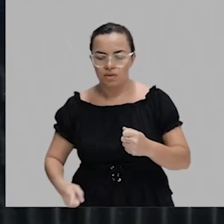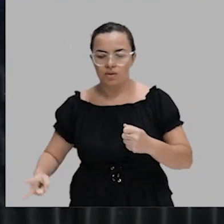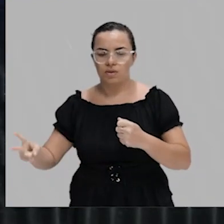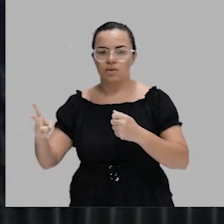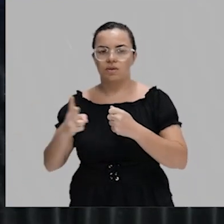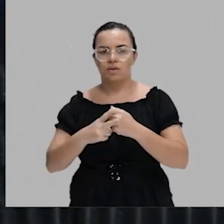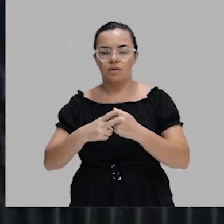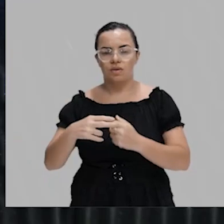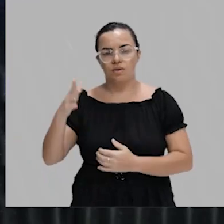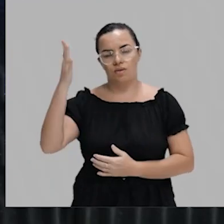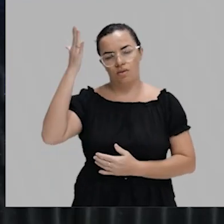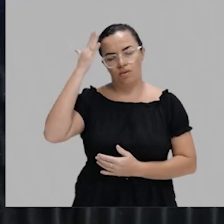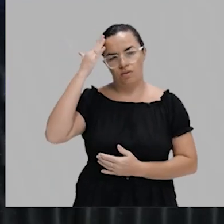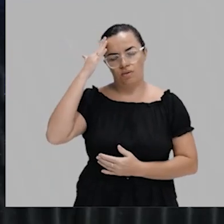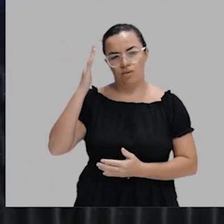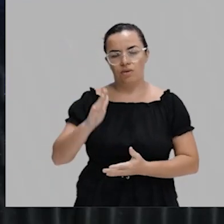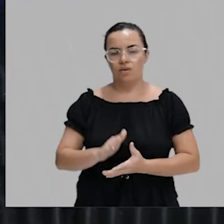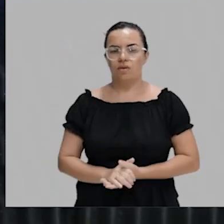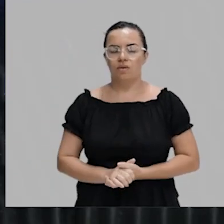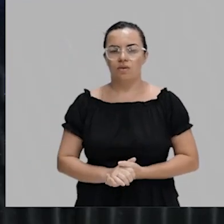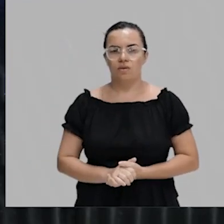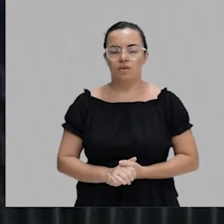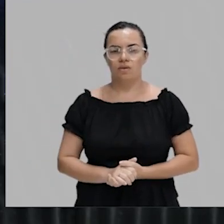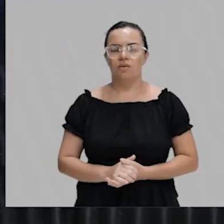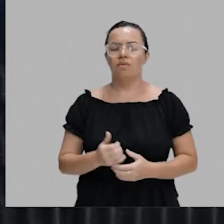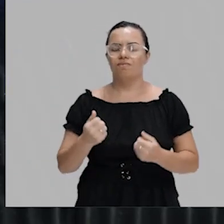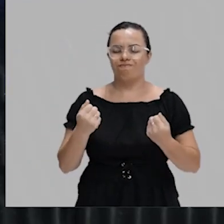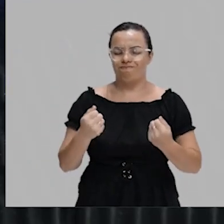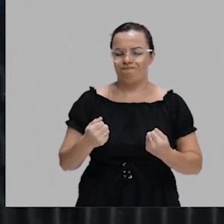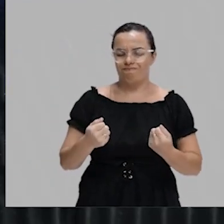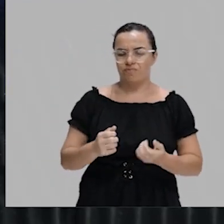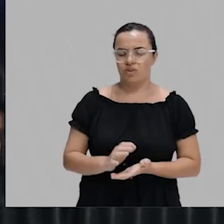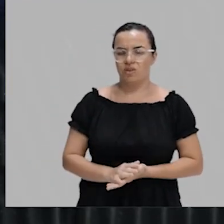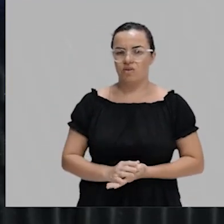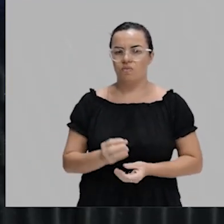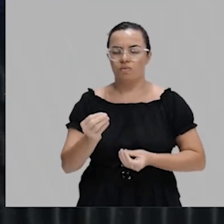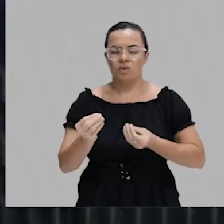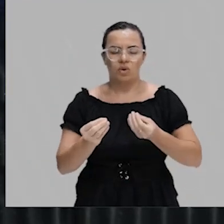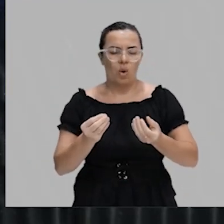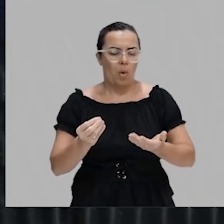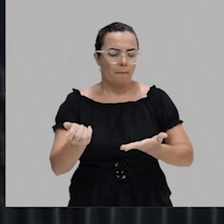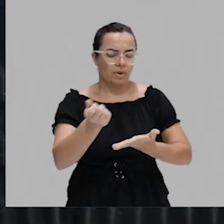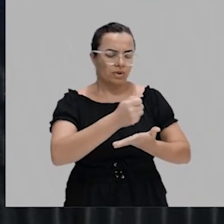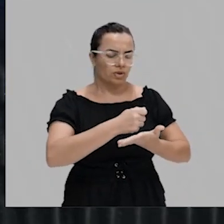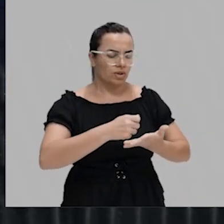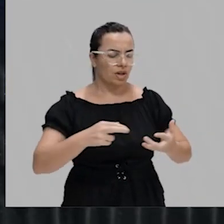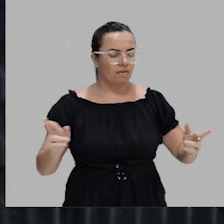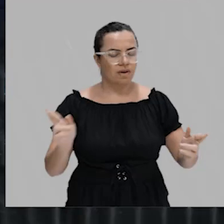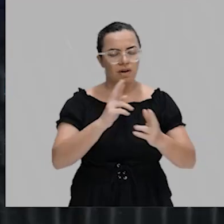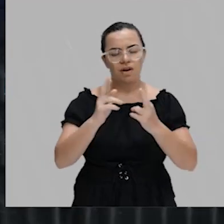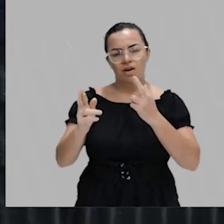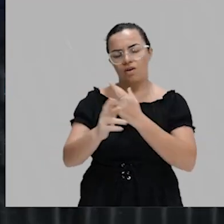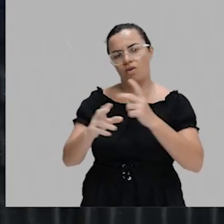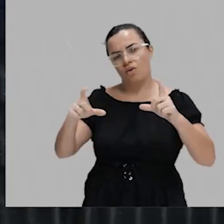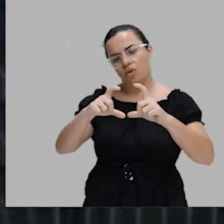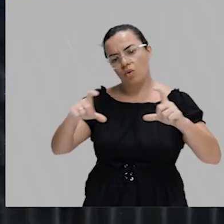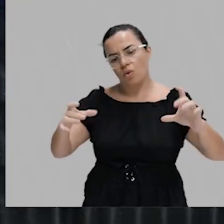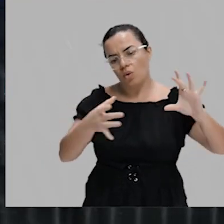você entenda mais precisamente como se dá essa relação na hora do contexto